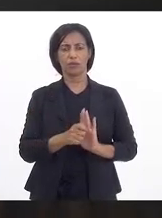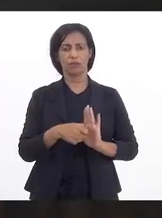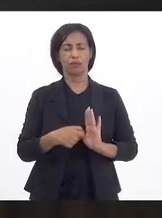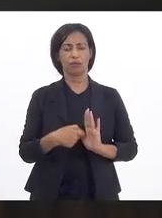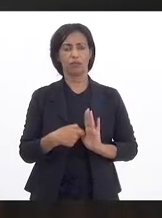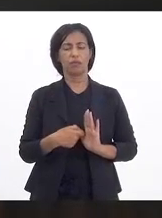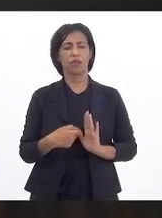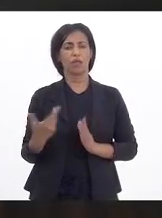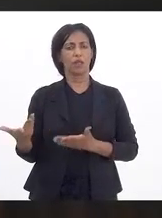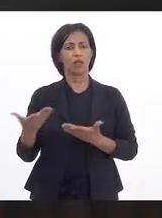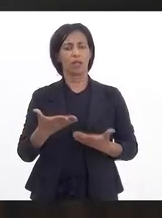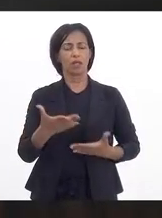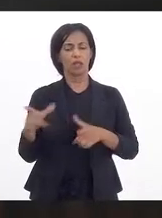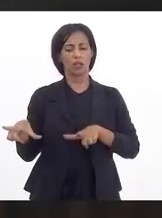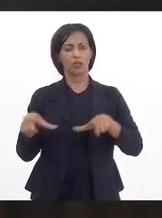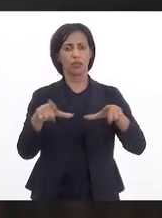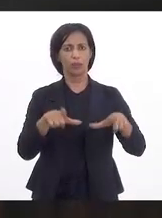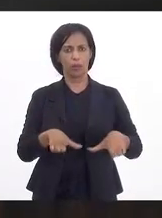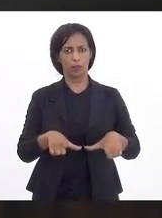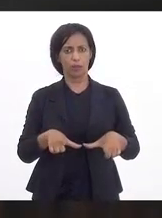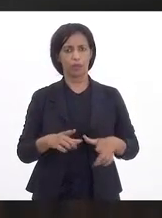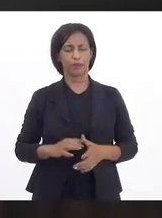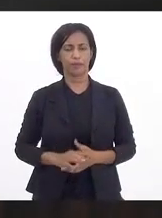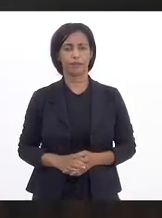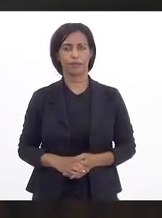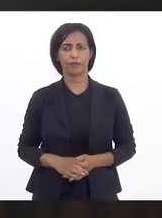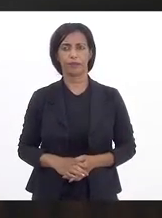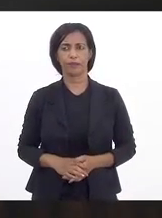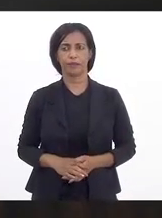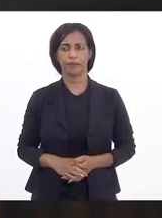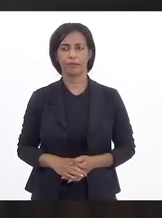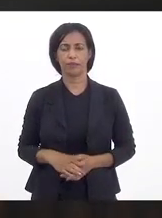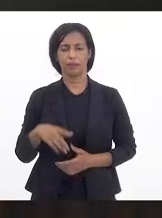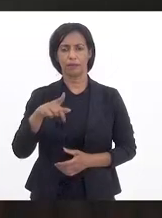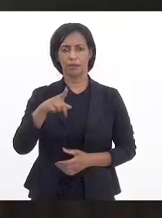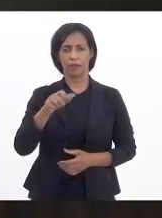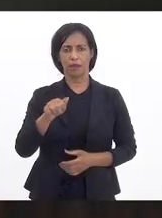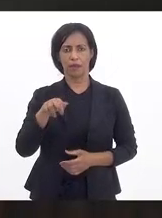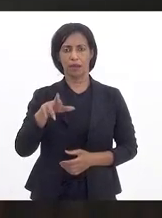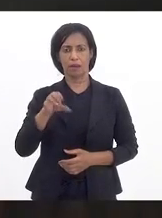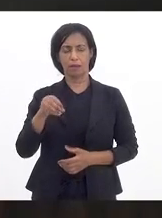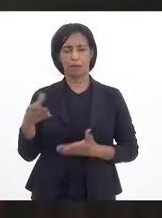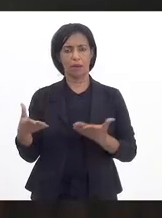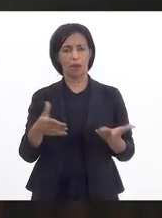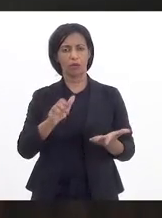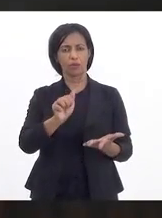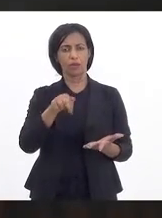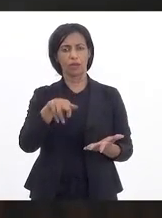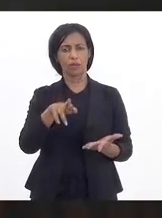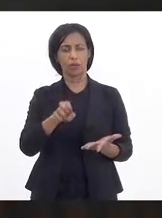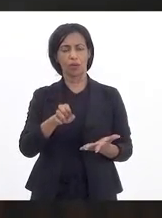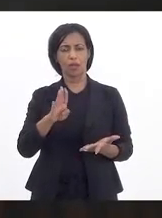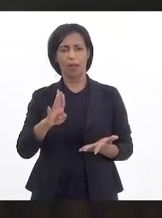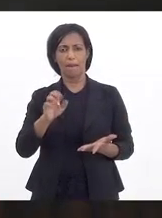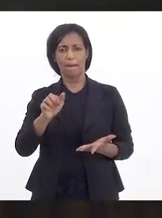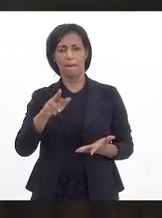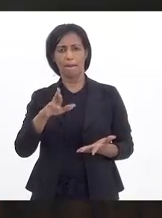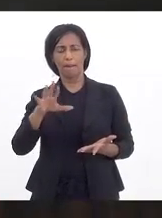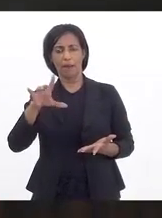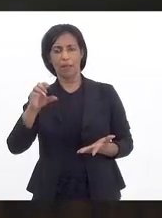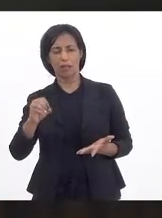autoria do deputado zeidan que concede diploma é Paulo signo para o senhor André de Fátima Bastos